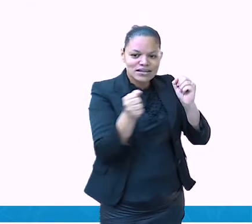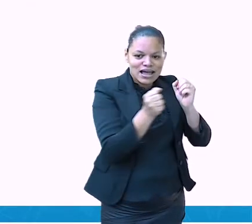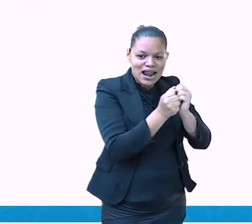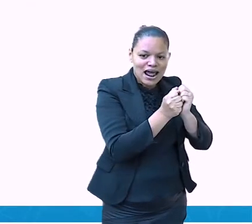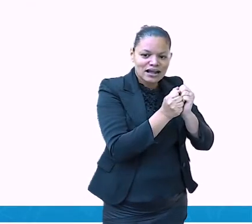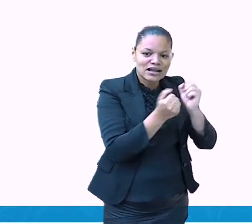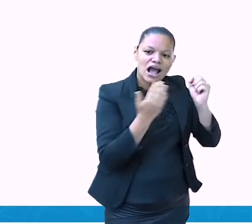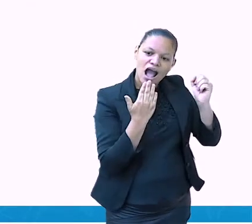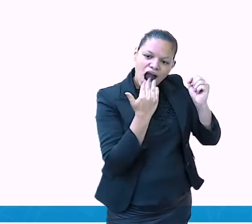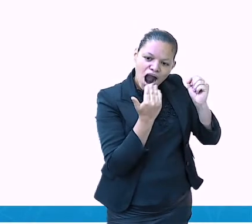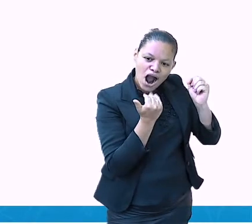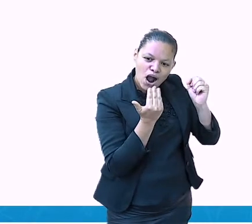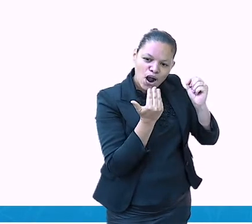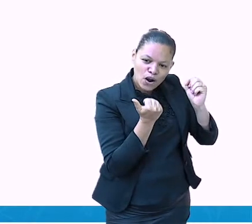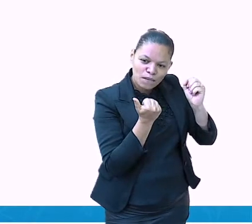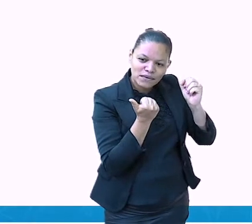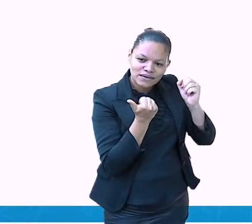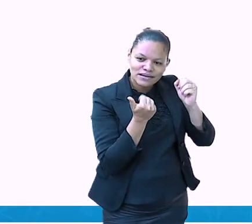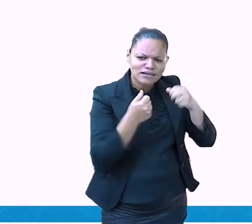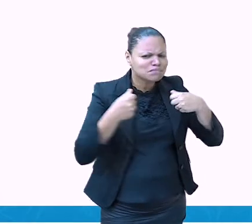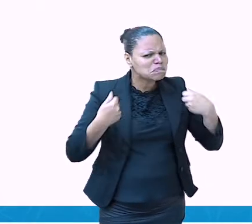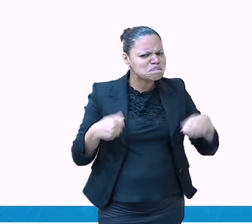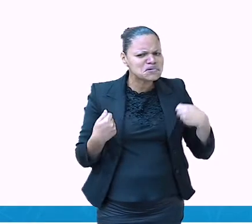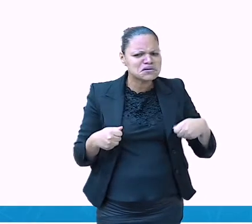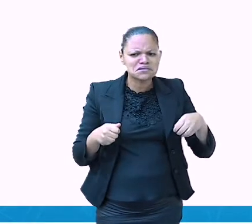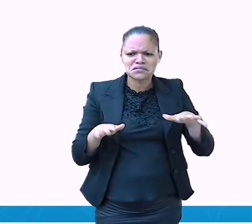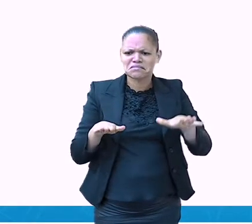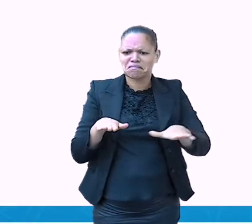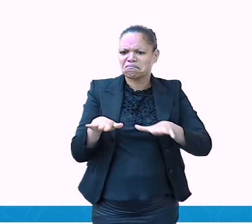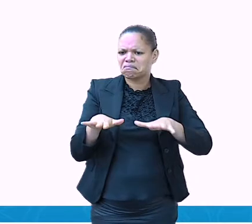esponja, sem precisar dela se mover.